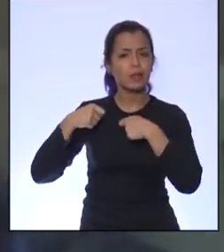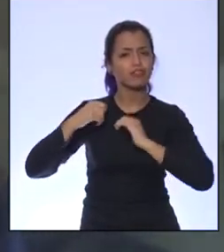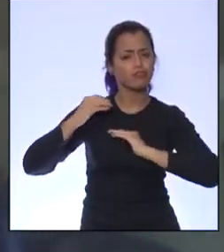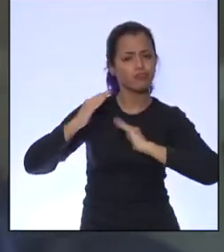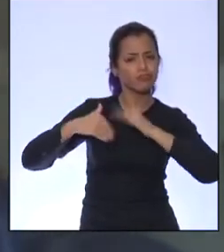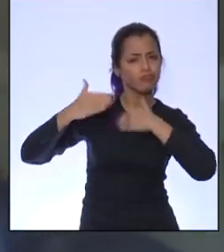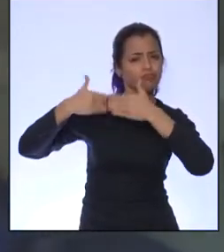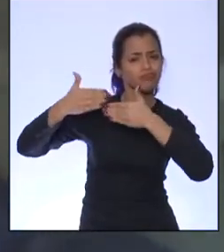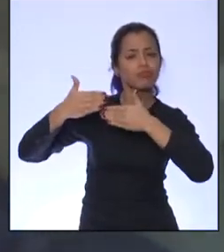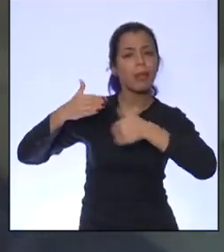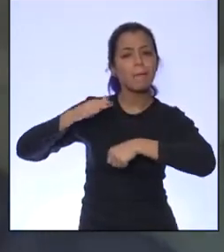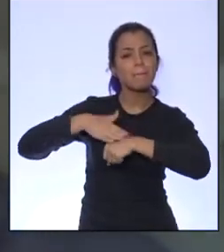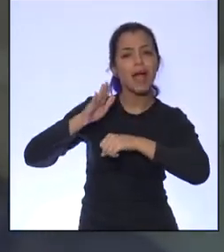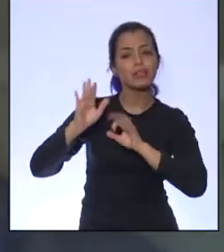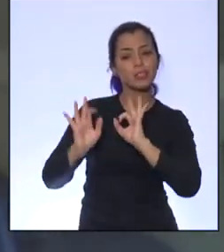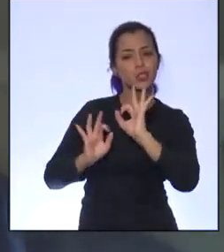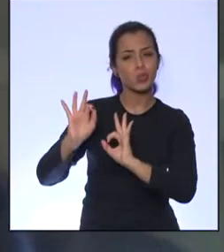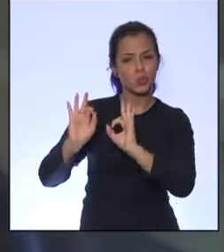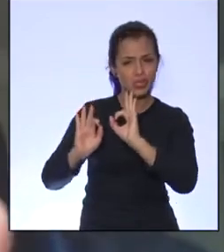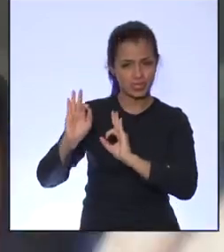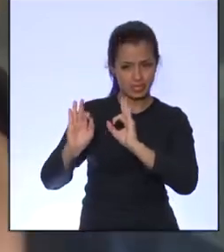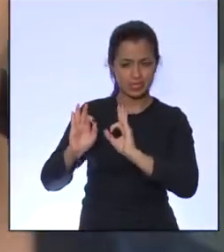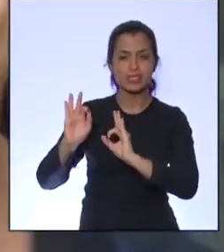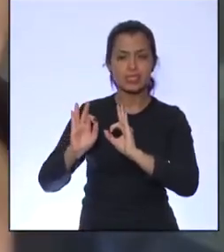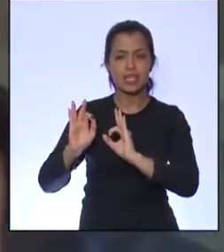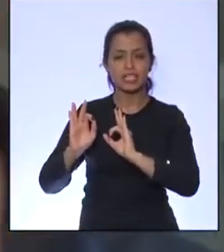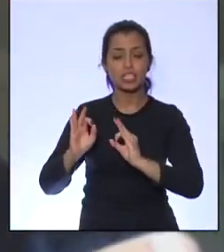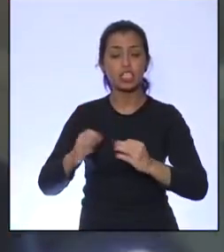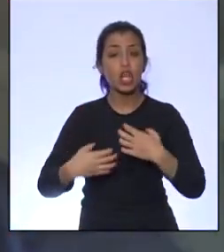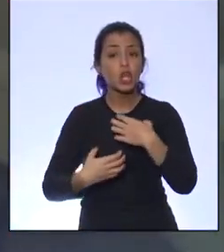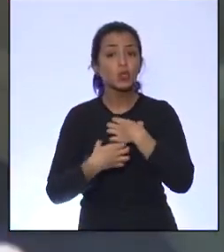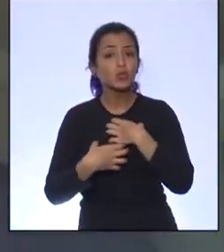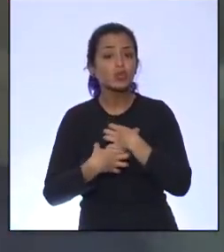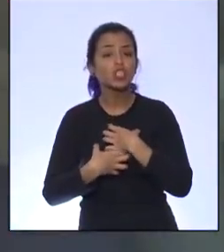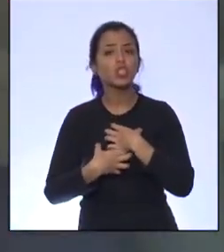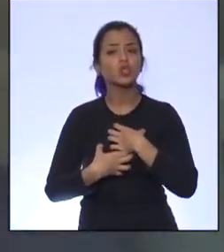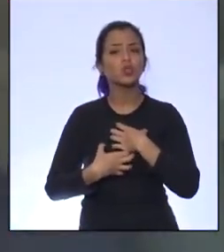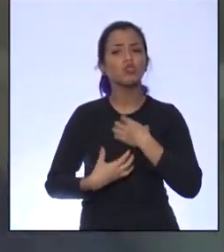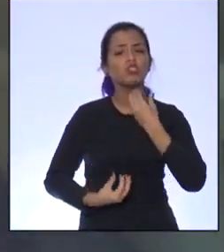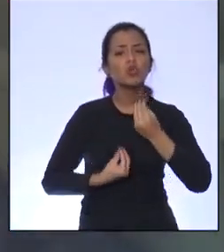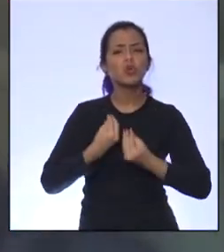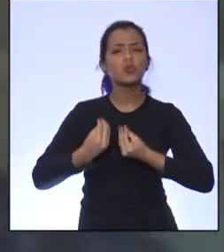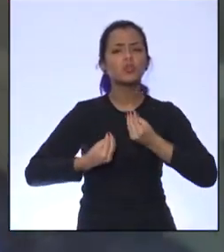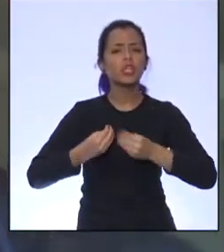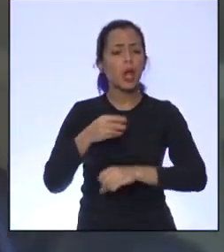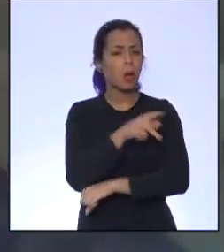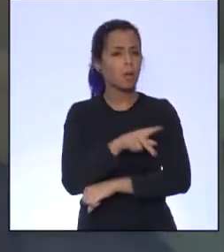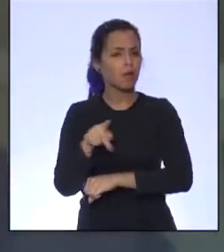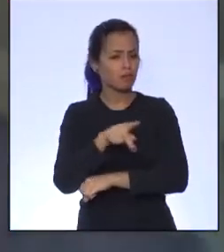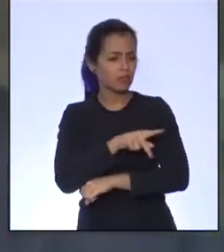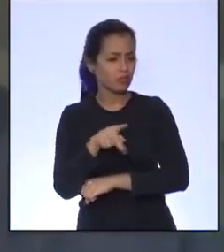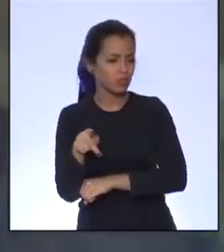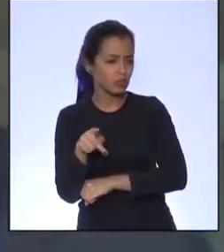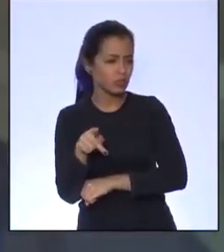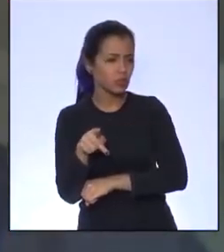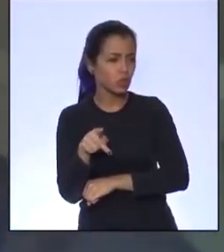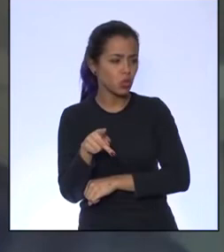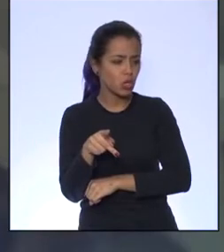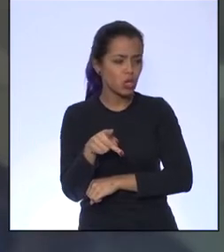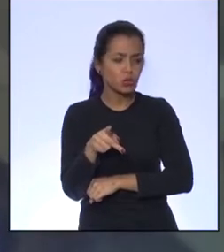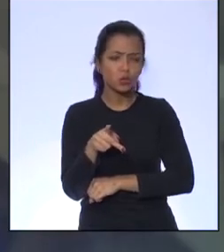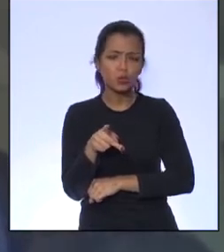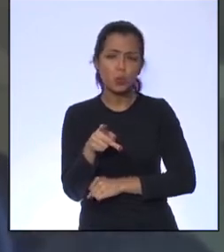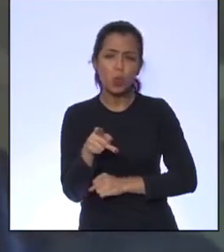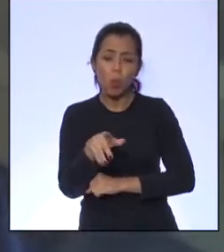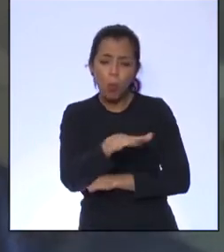uma maneira organizada em relação a como será a formação do professor nesse novo ambiente que